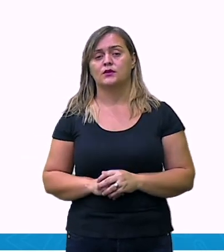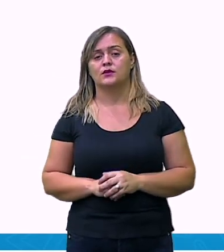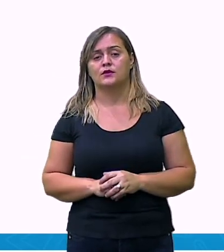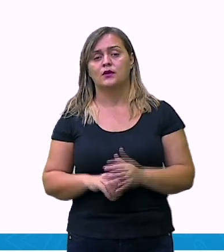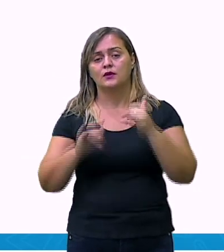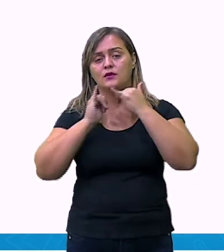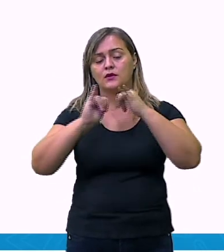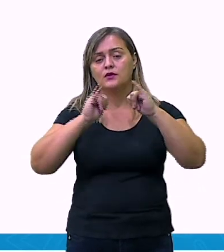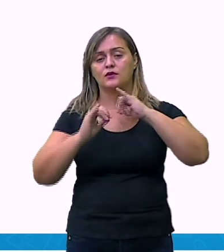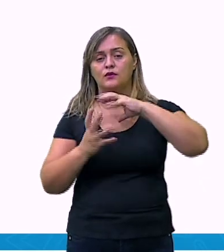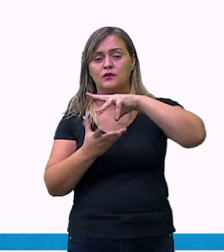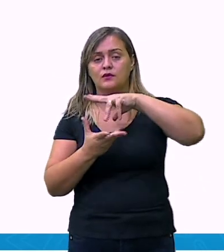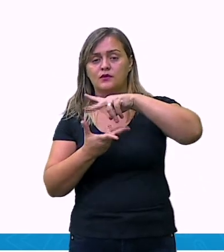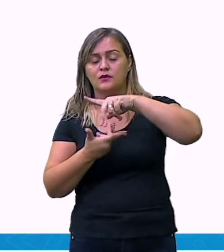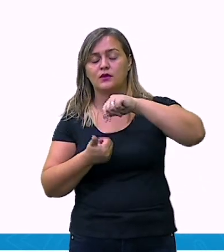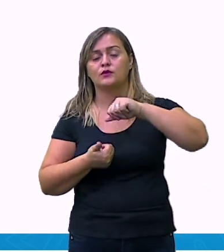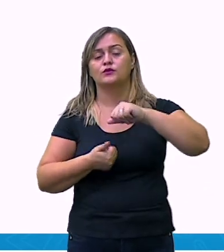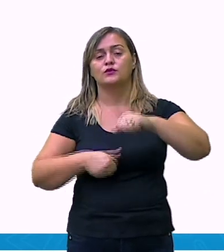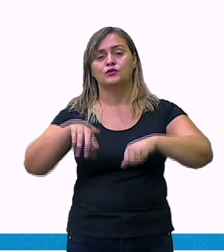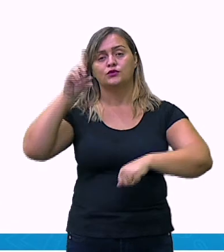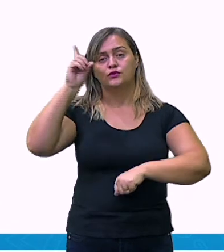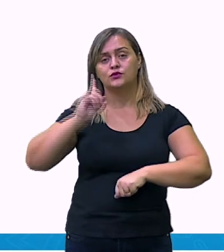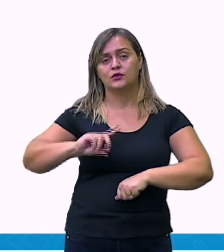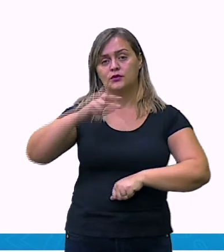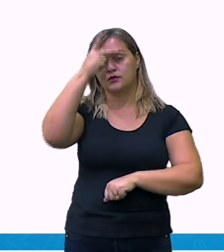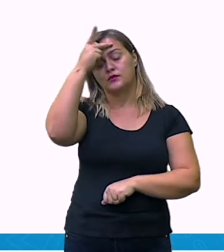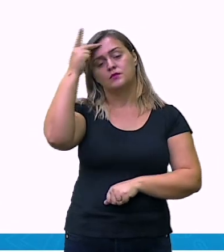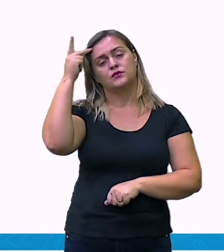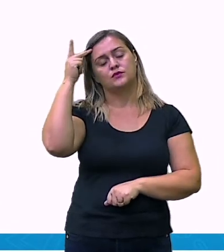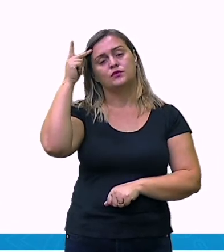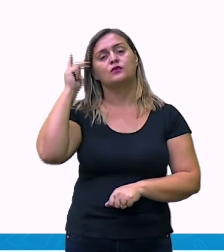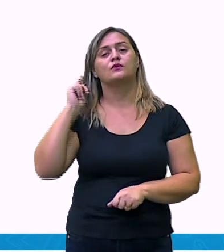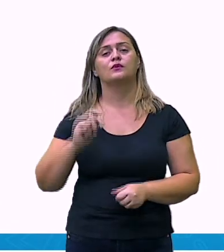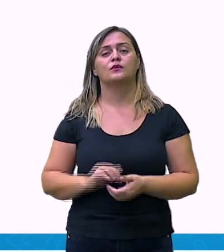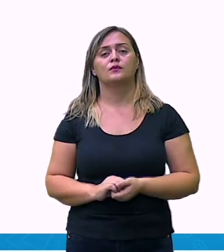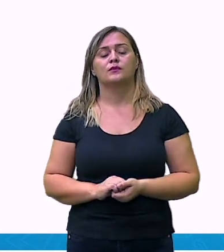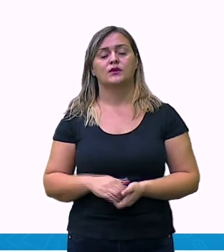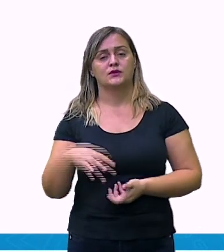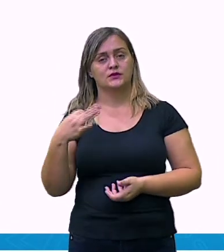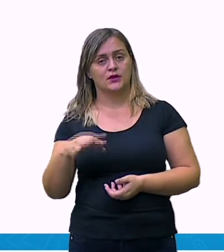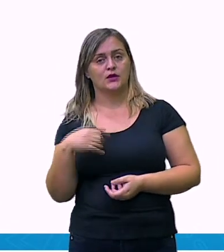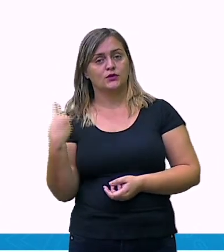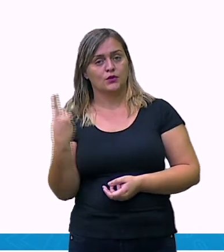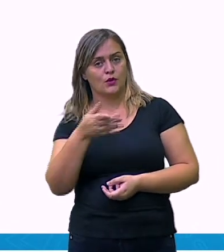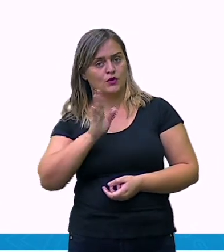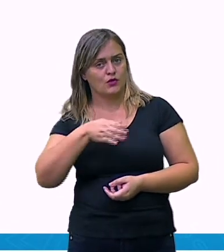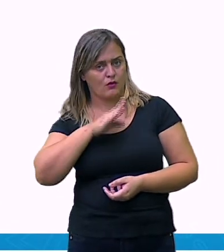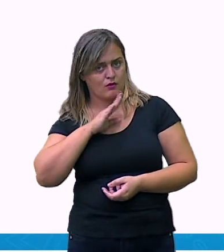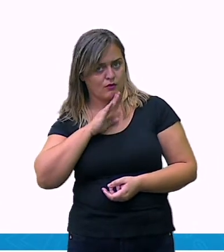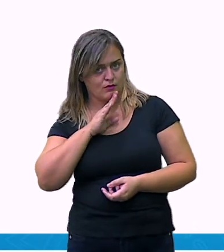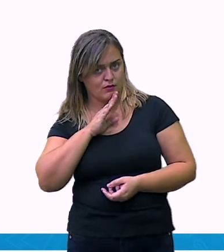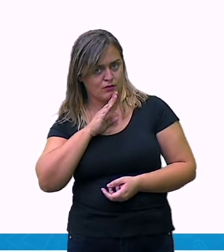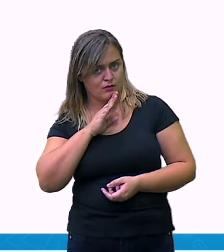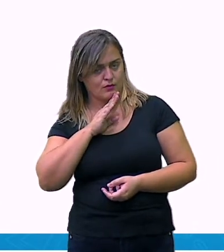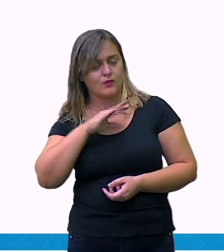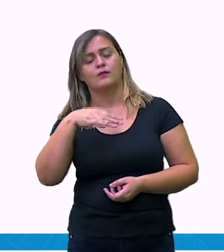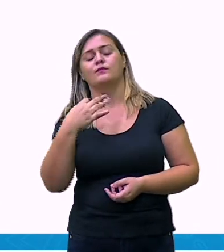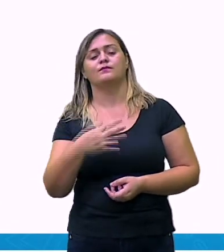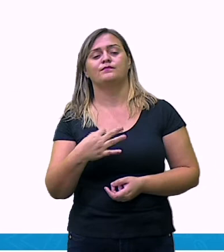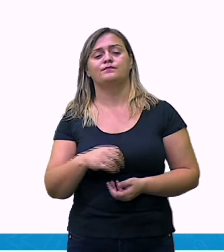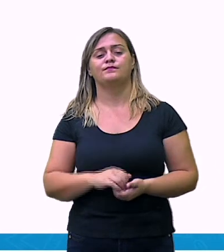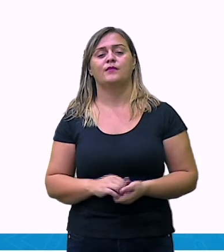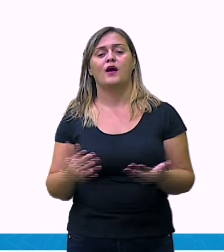Declaração Universal dos Direitos Humanos, também tivemos uma aula específica sobre isso. Então, agora nós temos